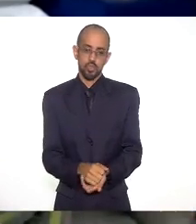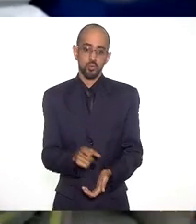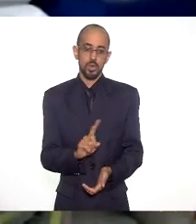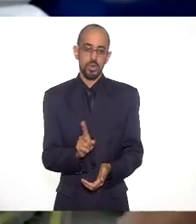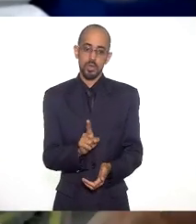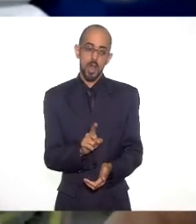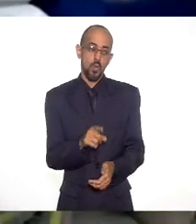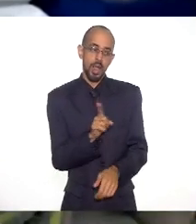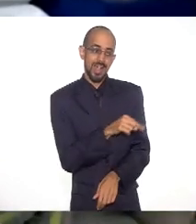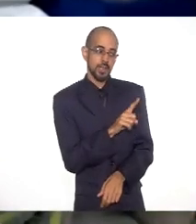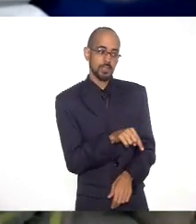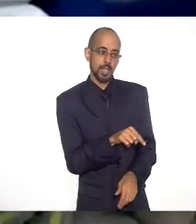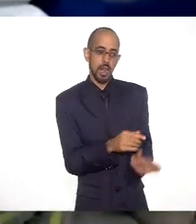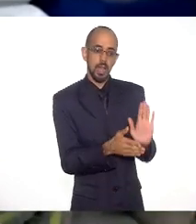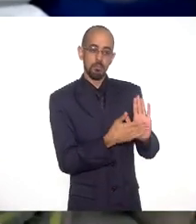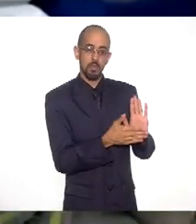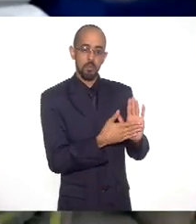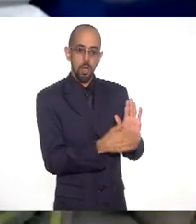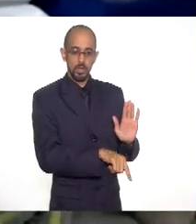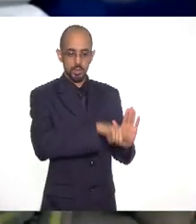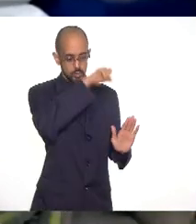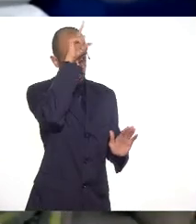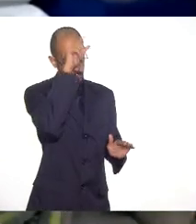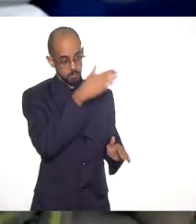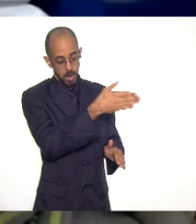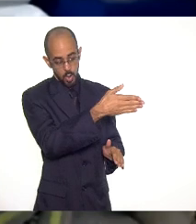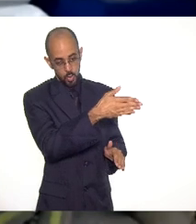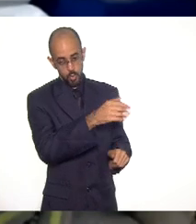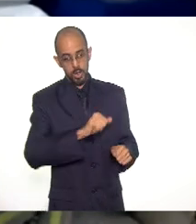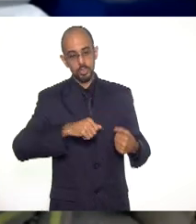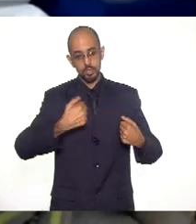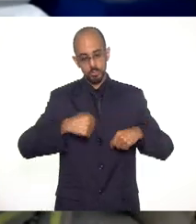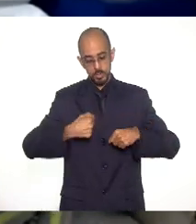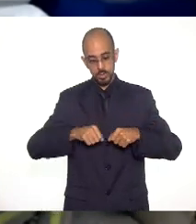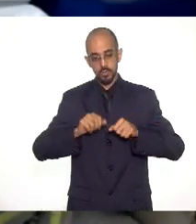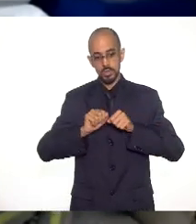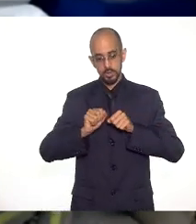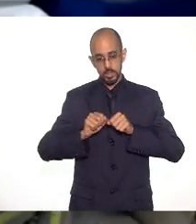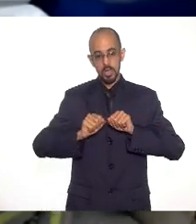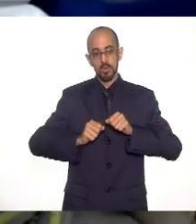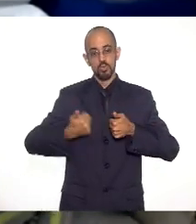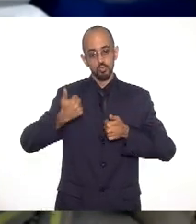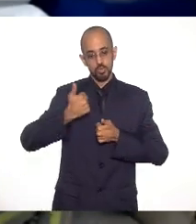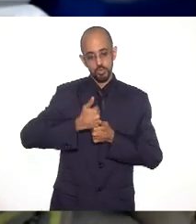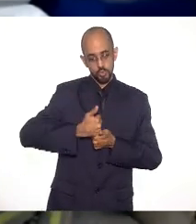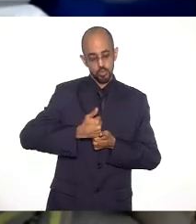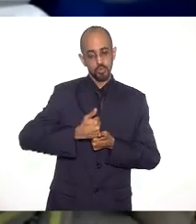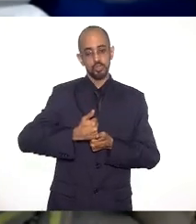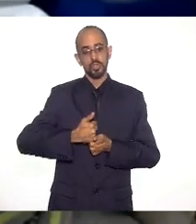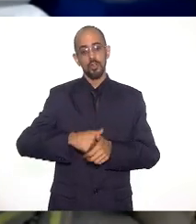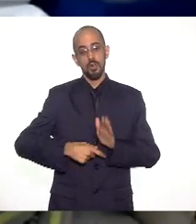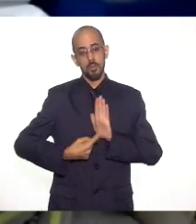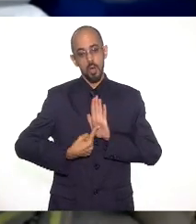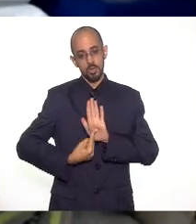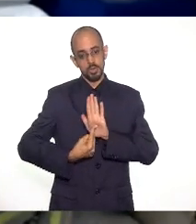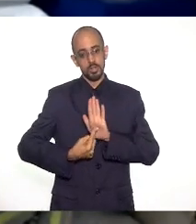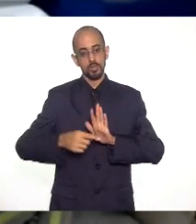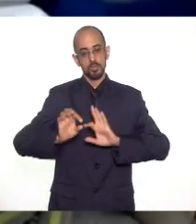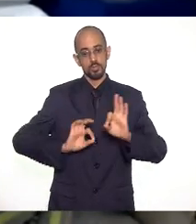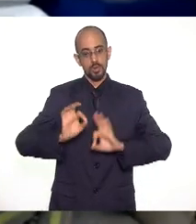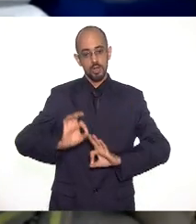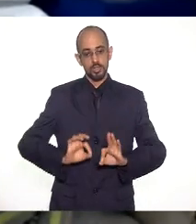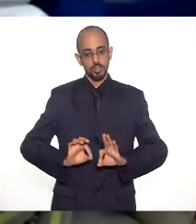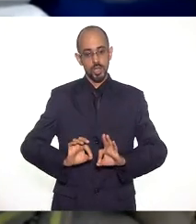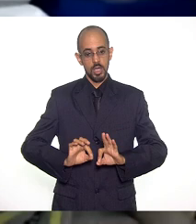não exclui a proposta do Luiz Paulo. Eu acho que a gente deve fazer um substitutivo, aglutinando os projetos que tratam da matéria e fazendo